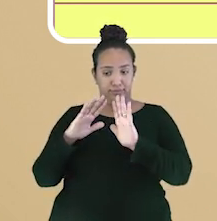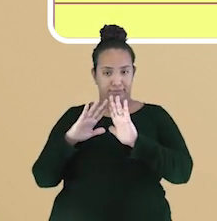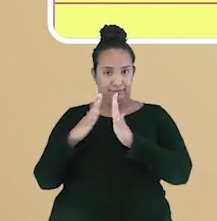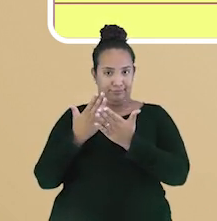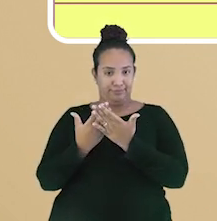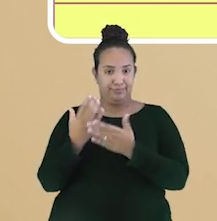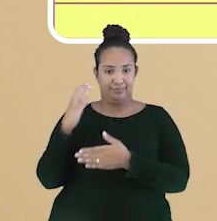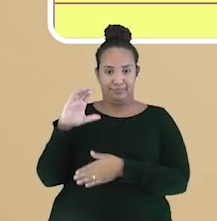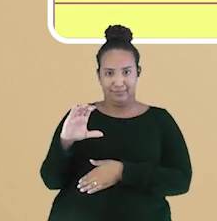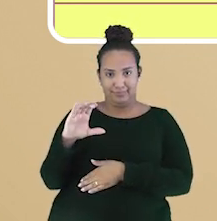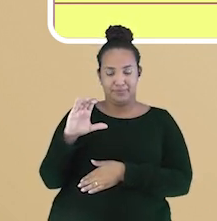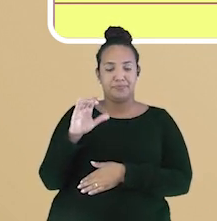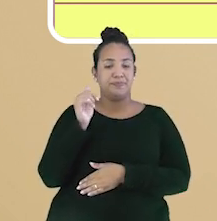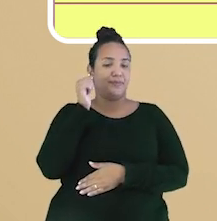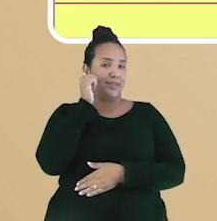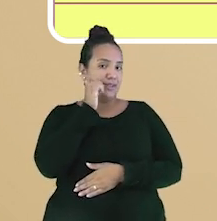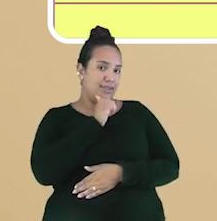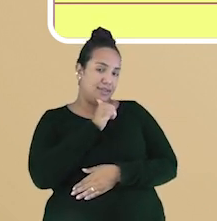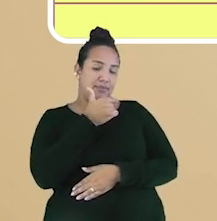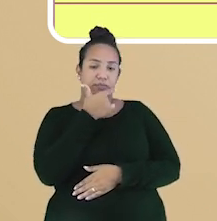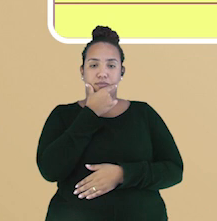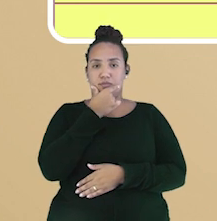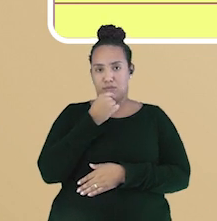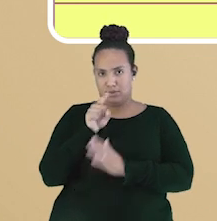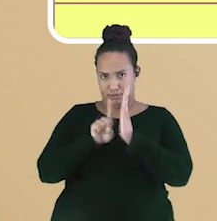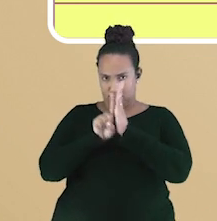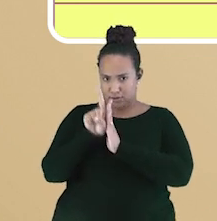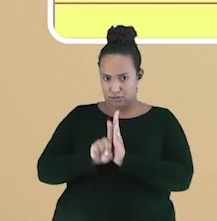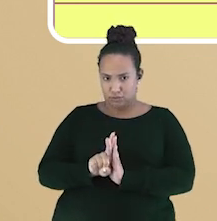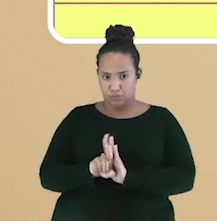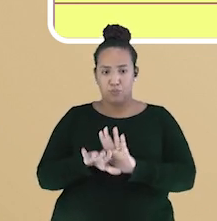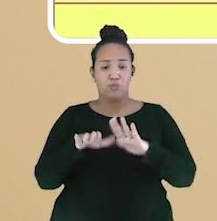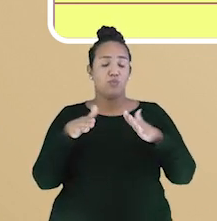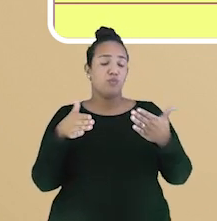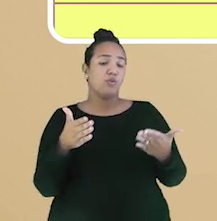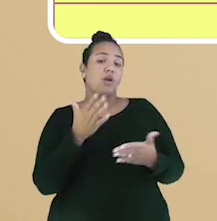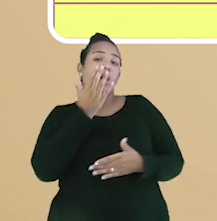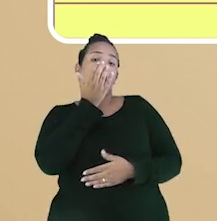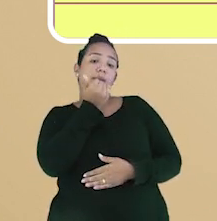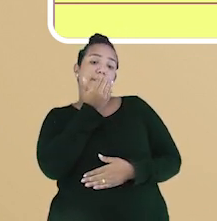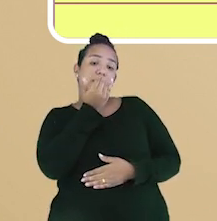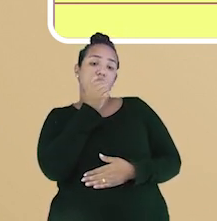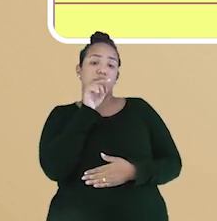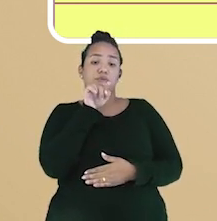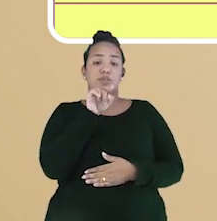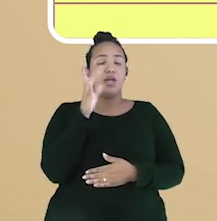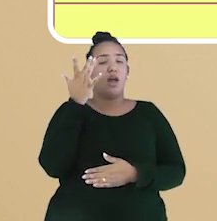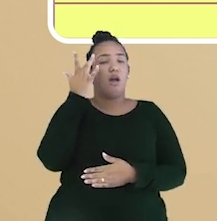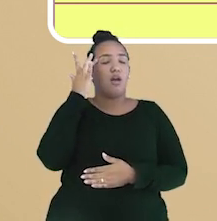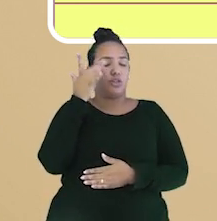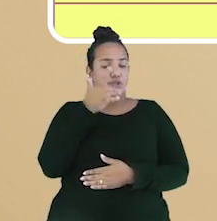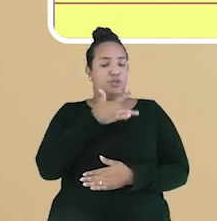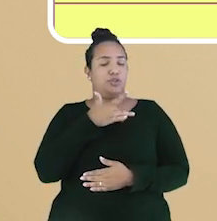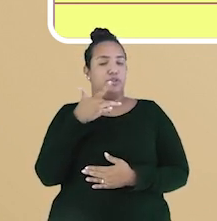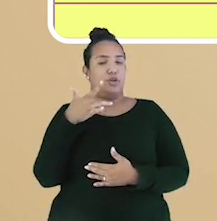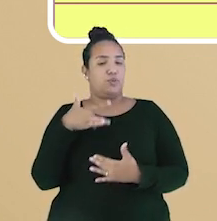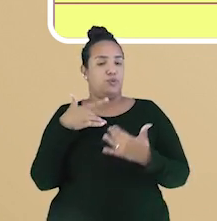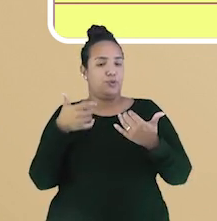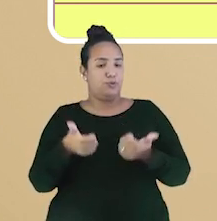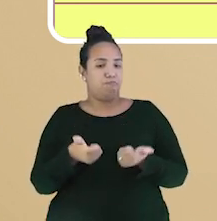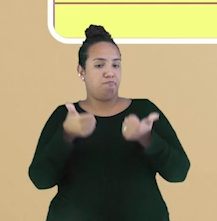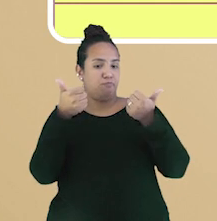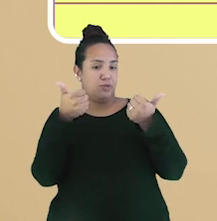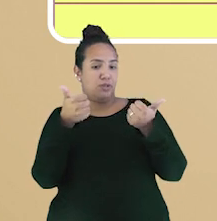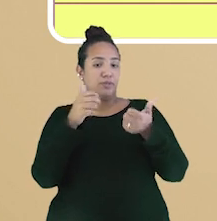e meninas e perguntaram a eles que tipo de alimentos eles consideravam saudáveis após